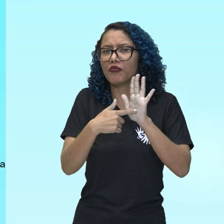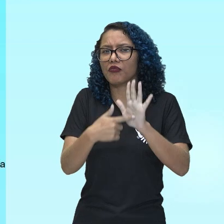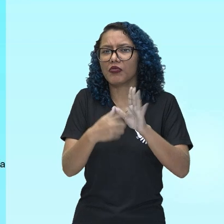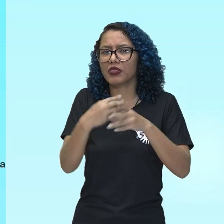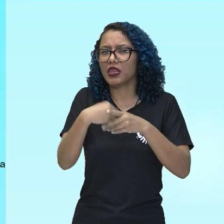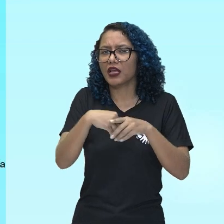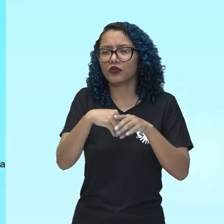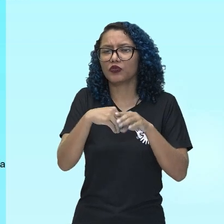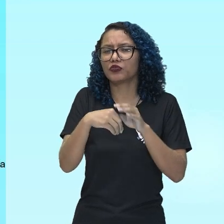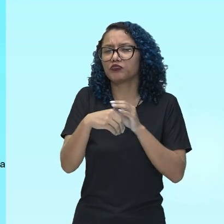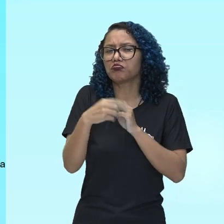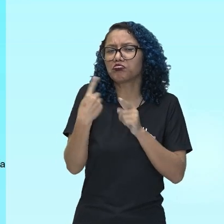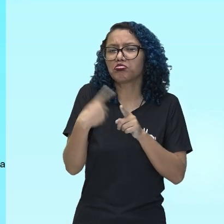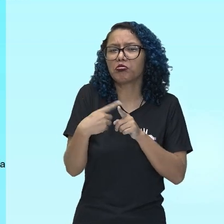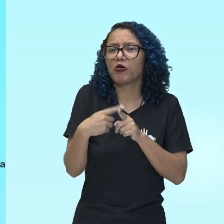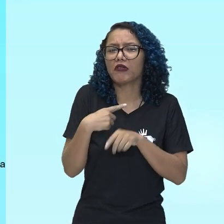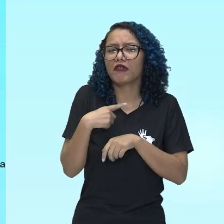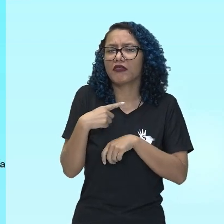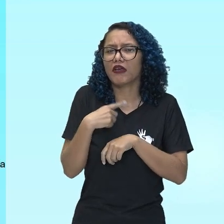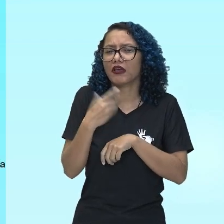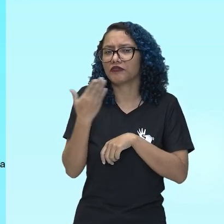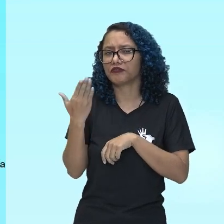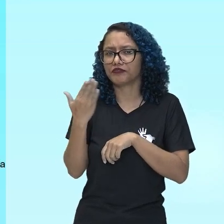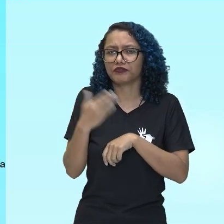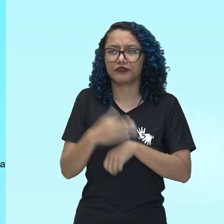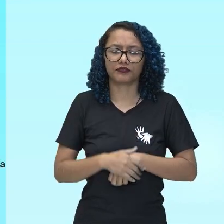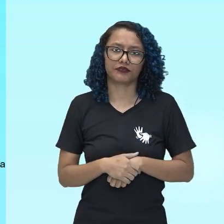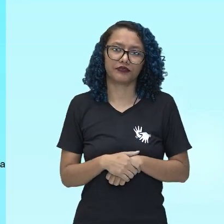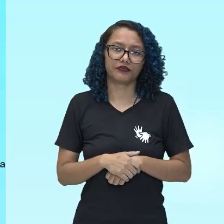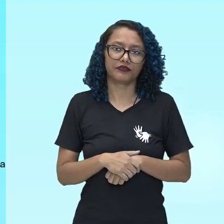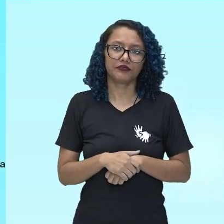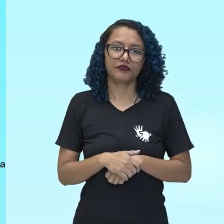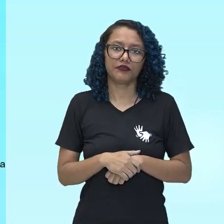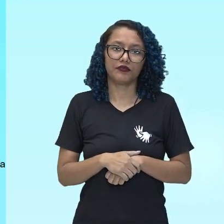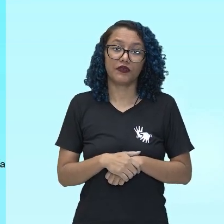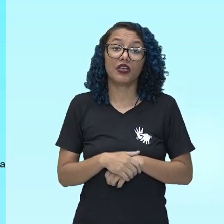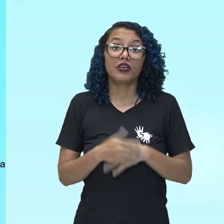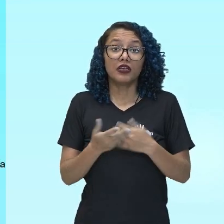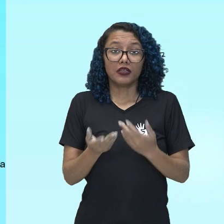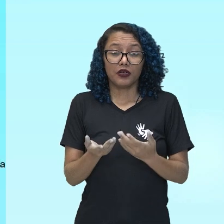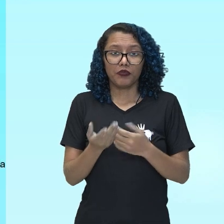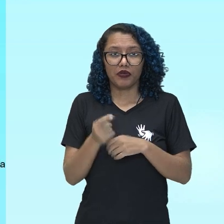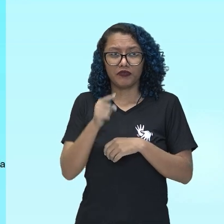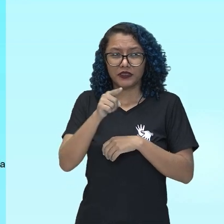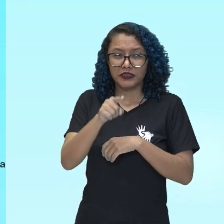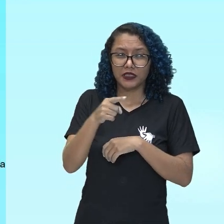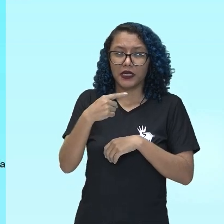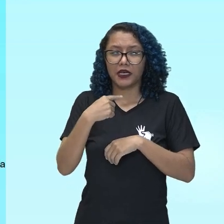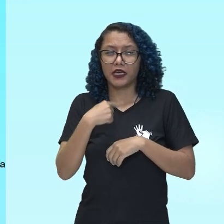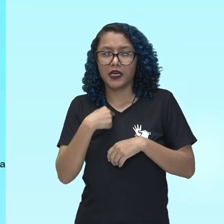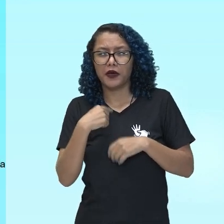é essa imagem que você está vendo. Para você, o leitor,